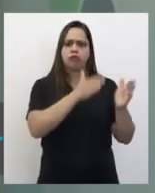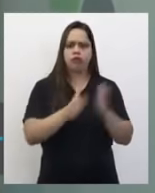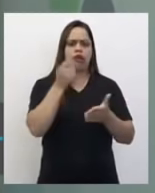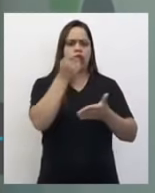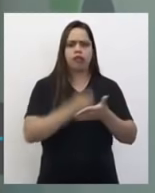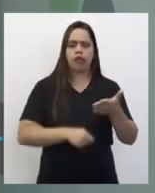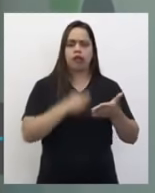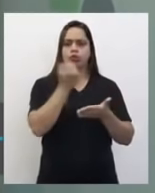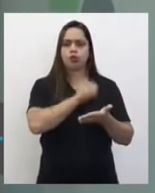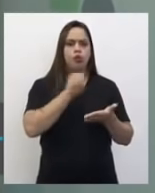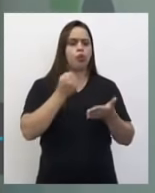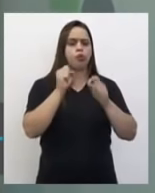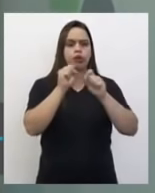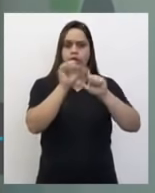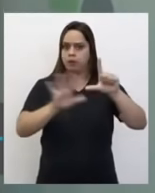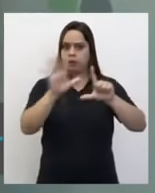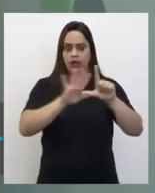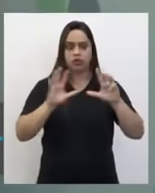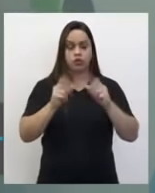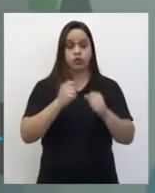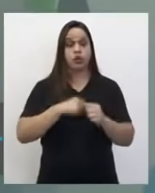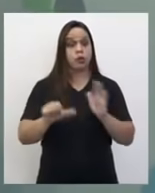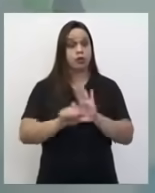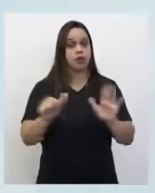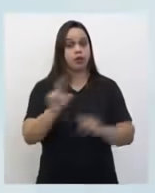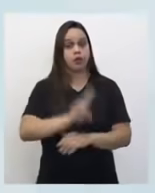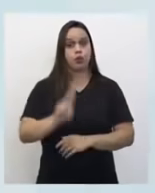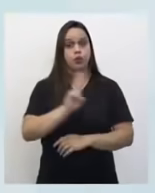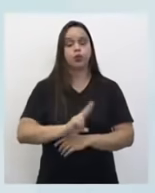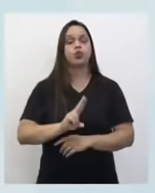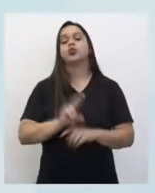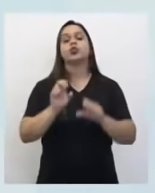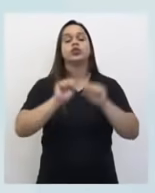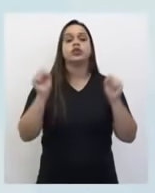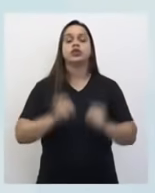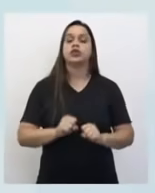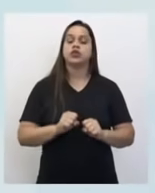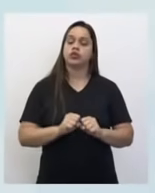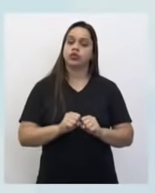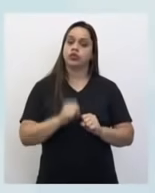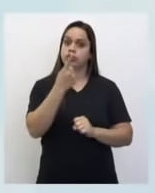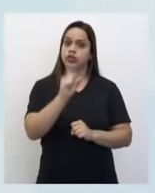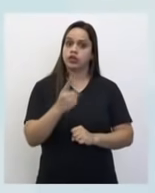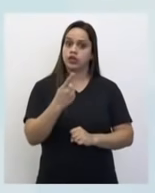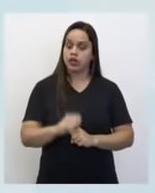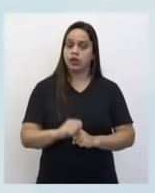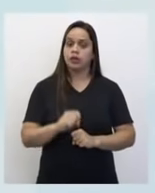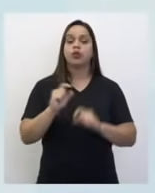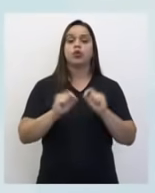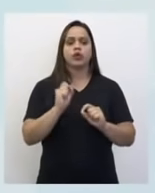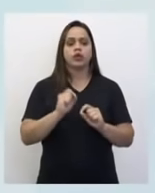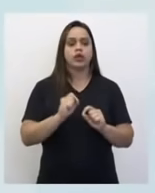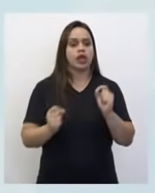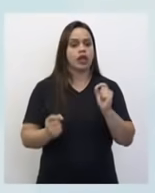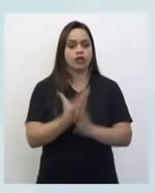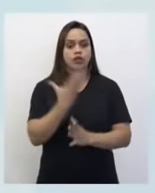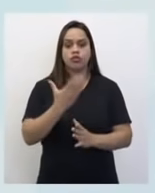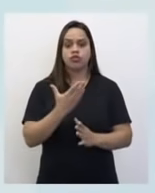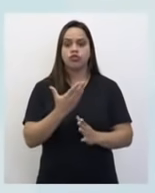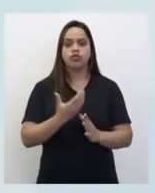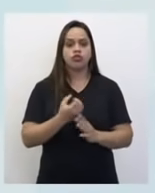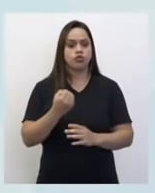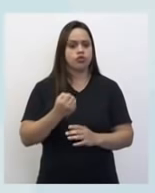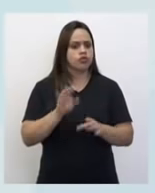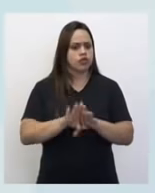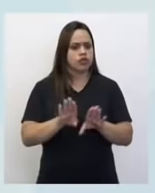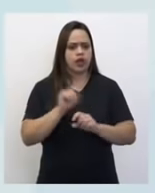enfim. E o primeiro uso do sistema binário, ele vai acontecer no ano 3 aes de. Cristo por um matemático indiano, né?